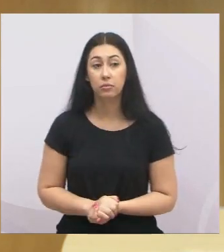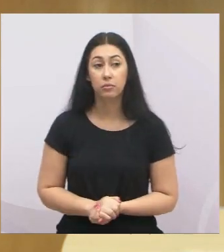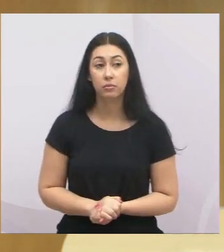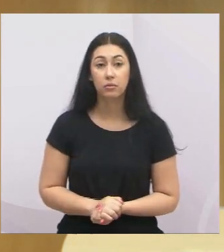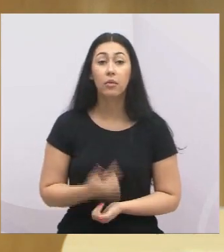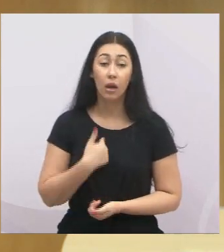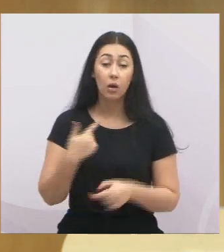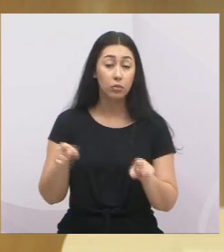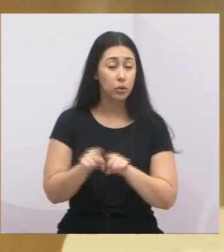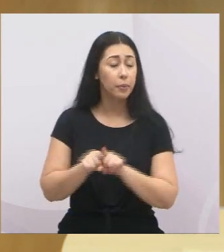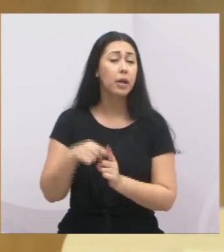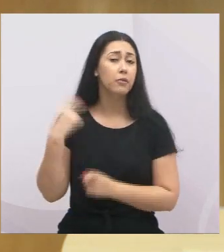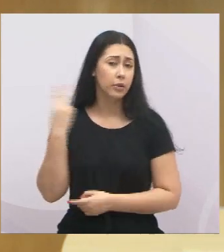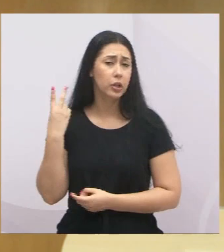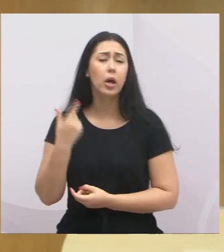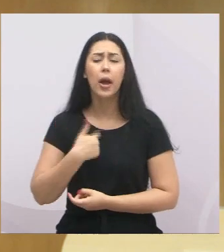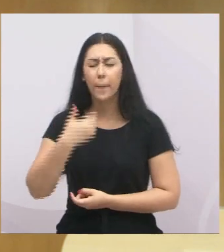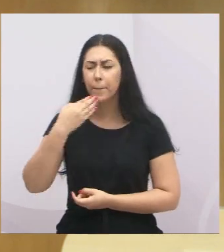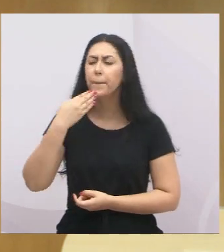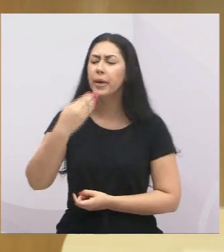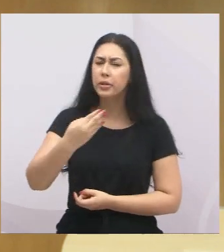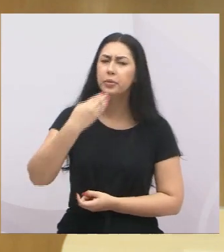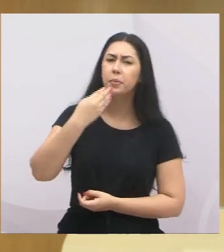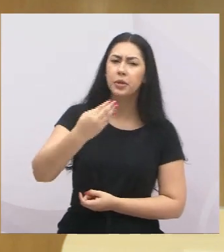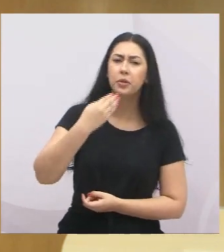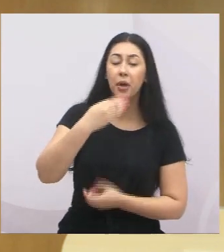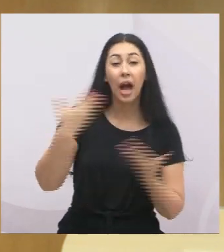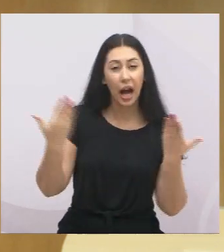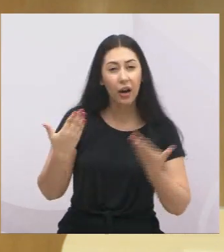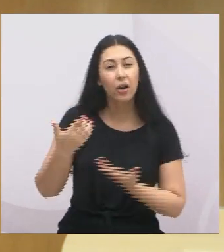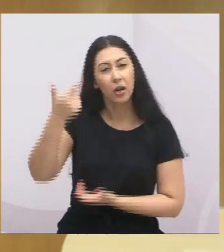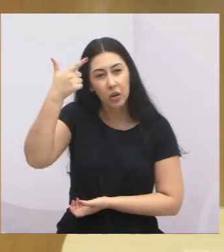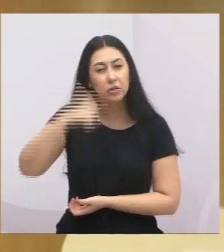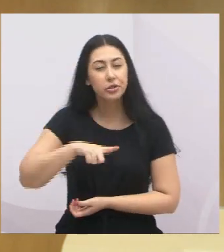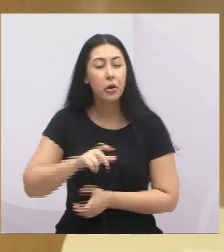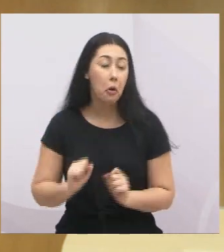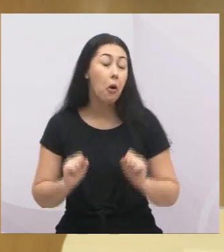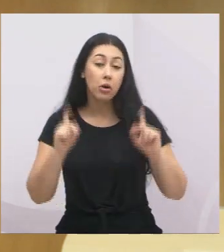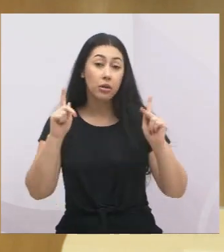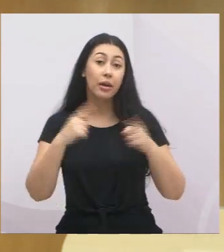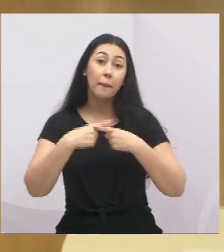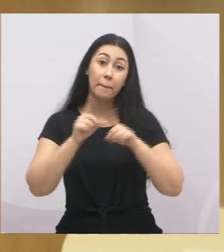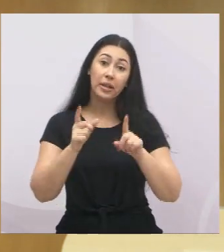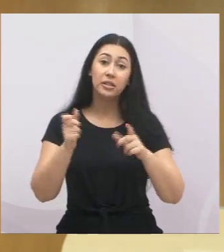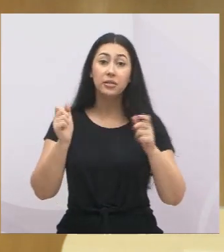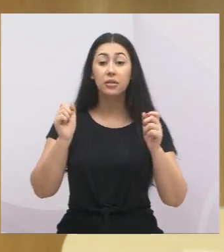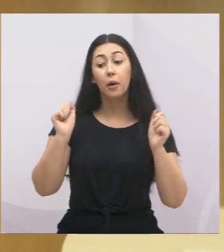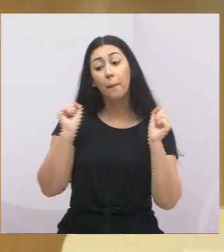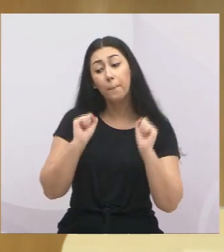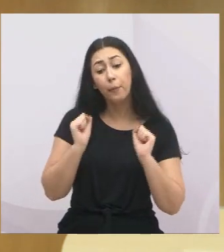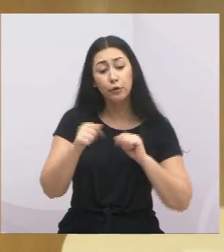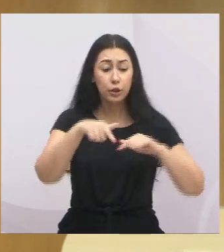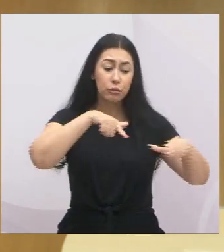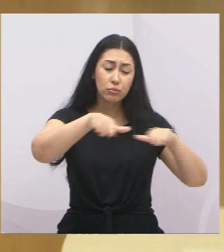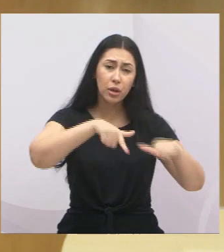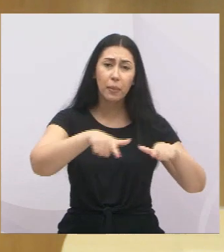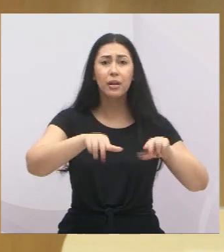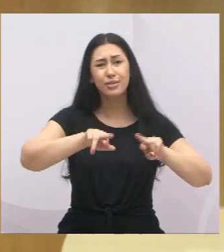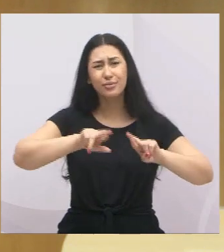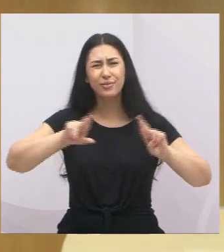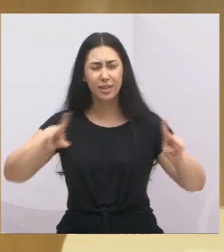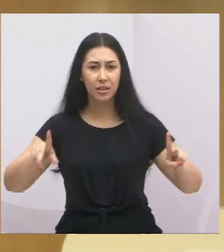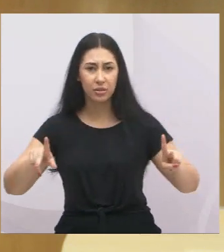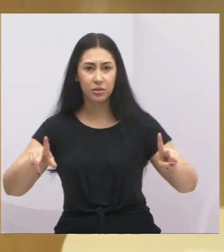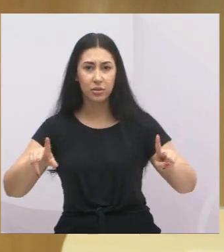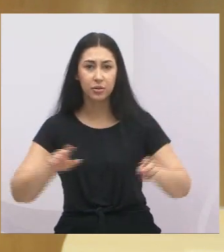porque eu sou um vereador que sempre pediu isso. Conseguiu nesse governo? Ótimo, mas poderia ter sido feito de outra forma, inclusive não utilizando